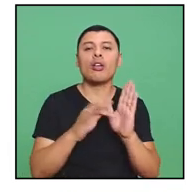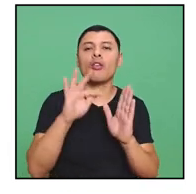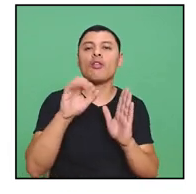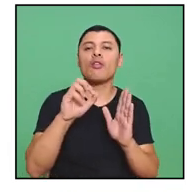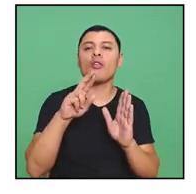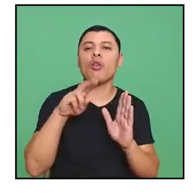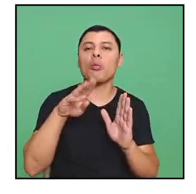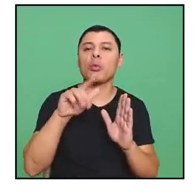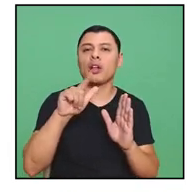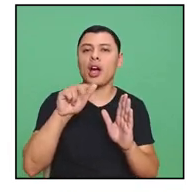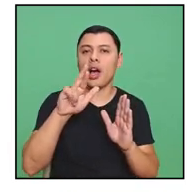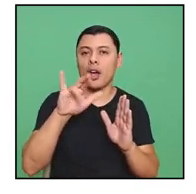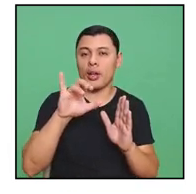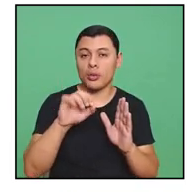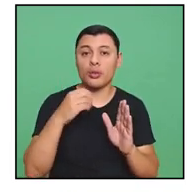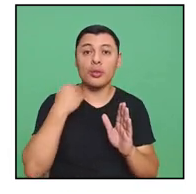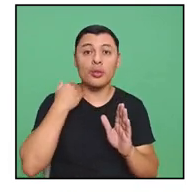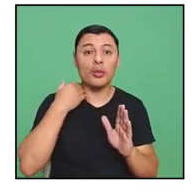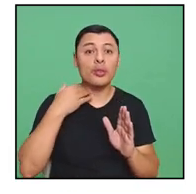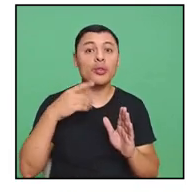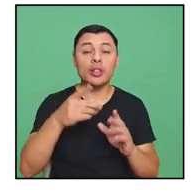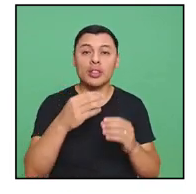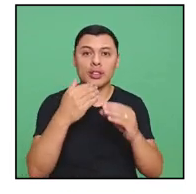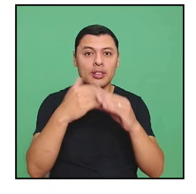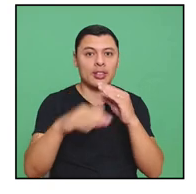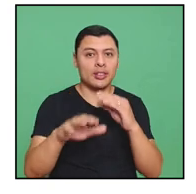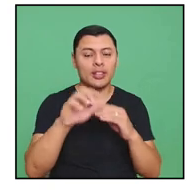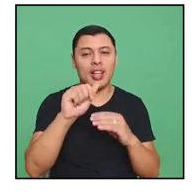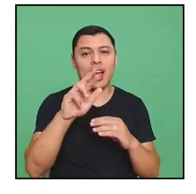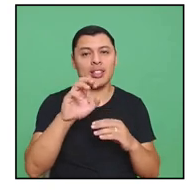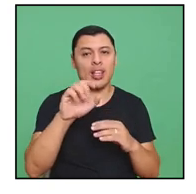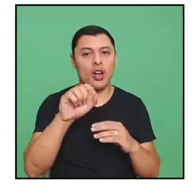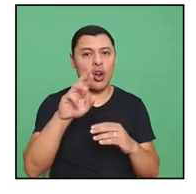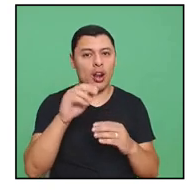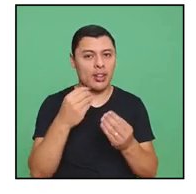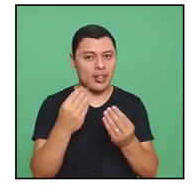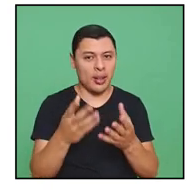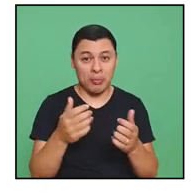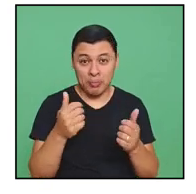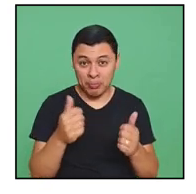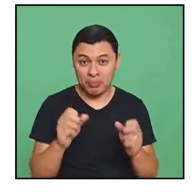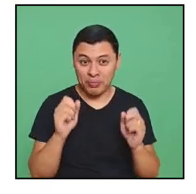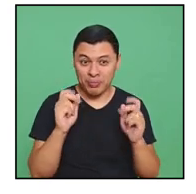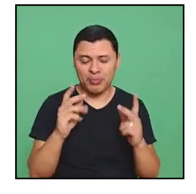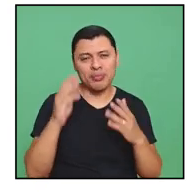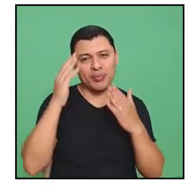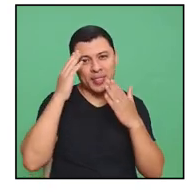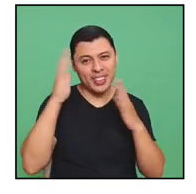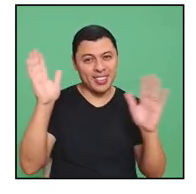inscreverem para receber a Acerola, para quem tiver interesse. Tá